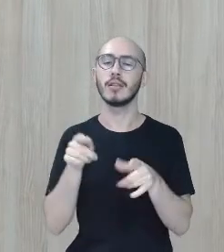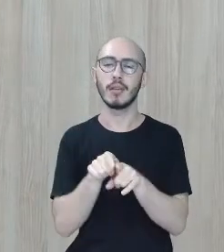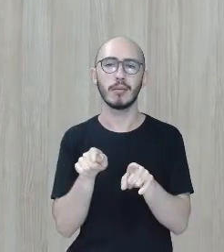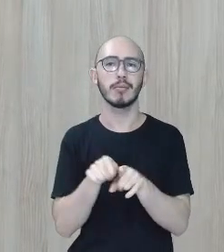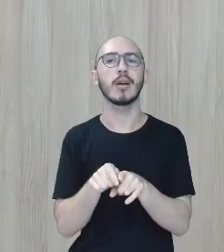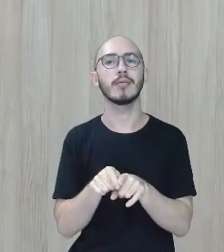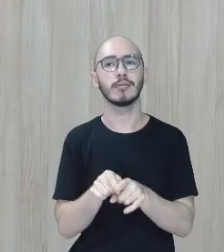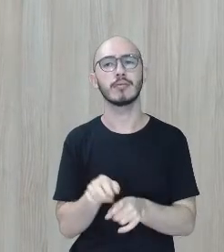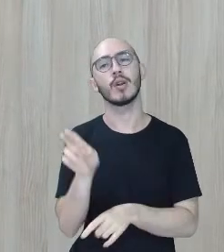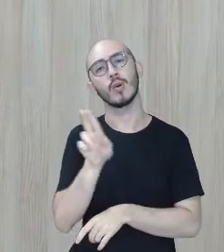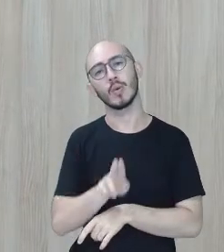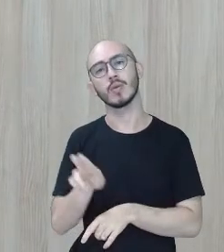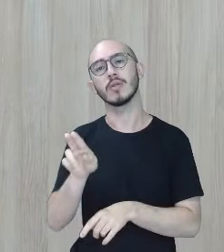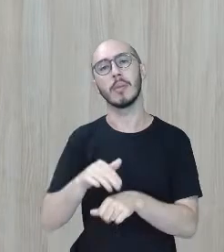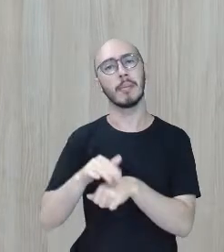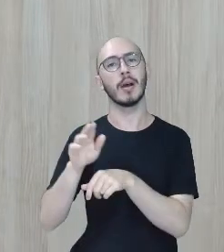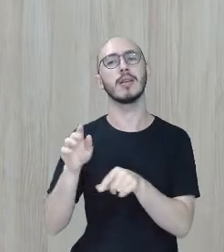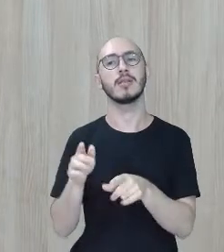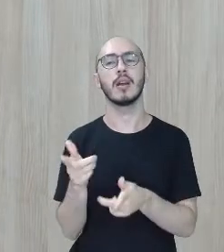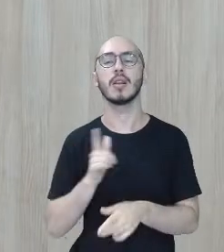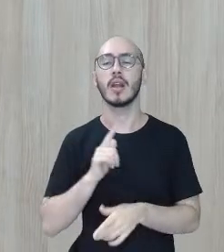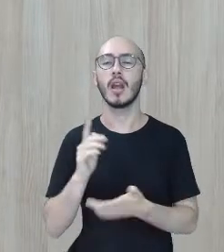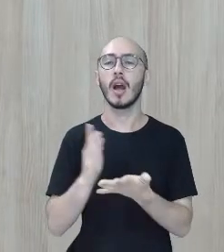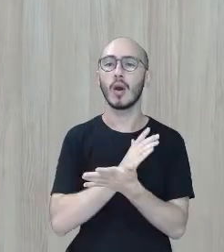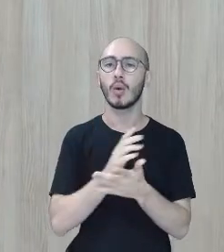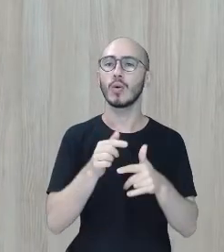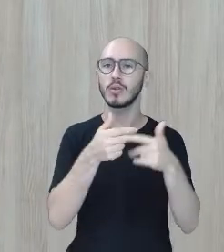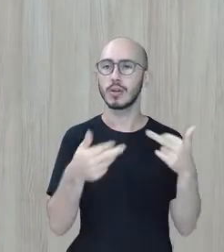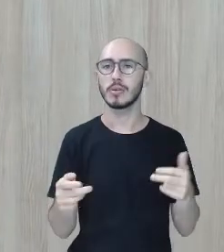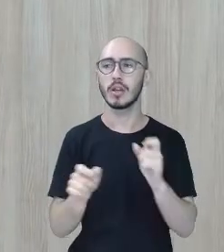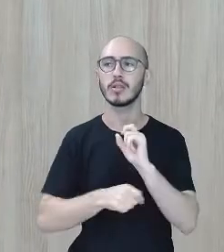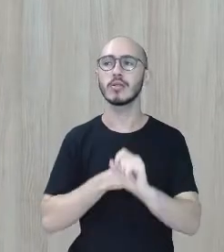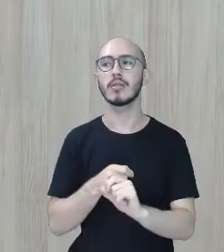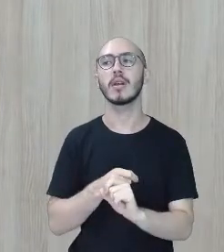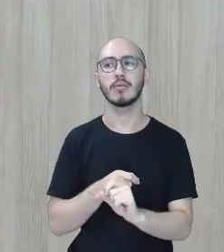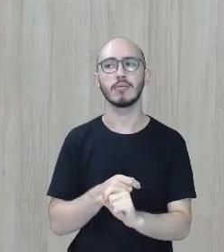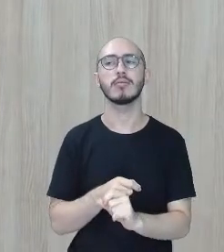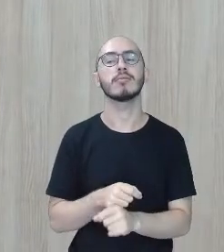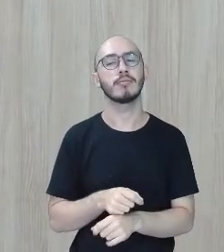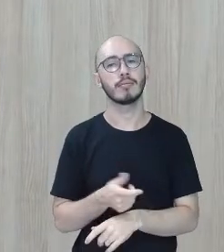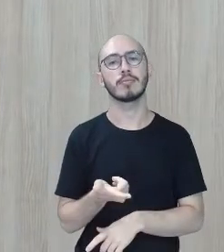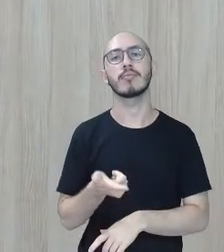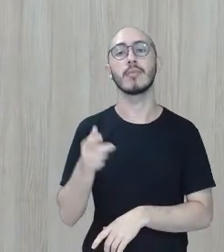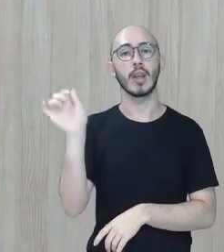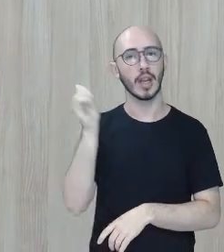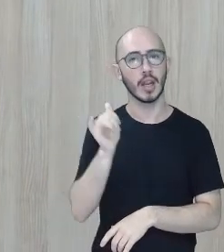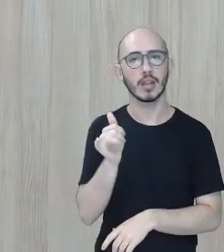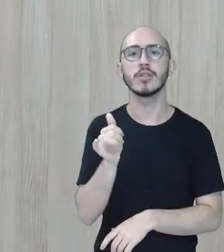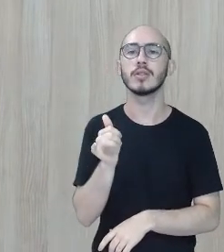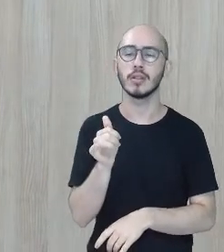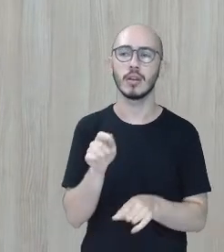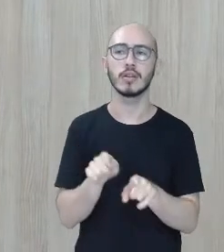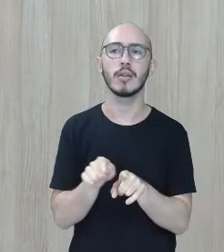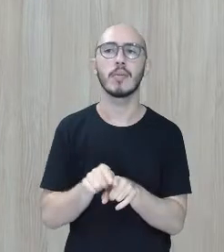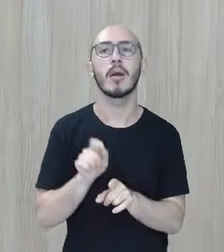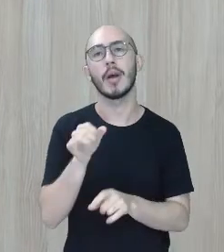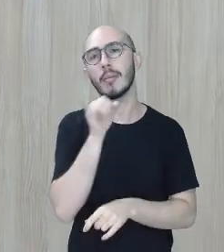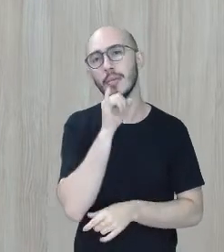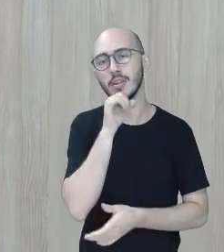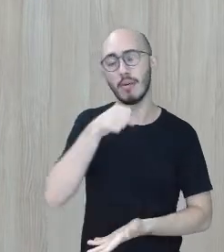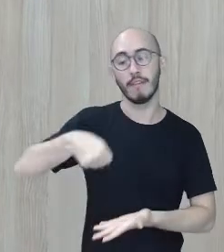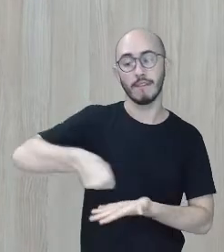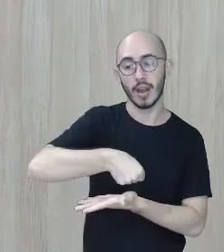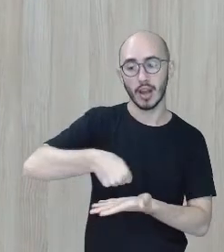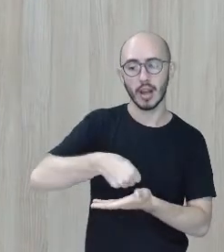Então, existem objetos que eles realmente gastam bastante energia, como o ferro elétrico, como o